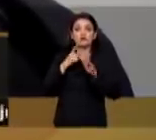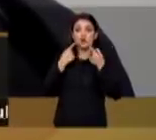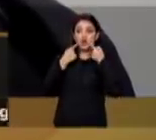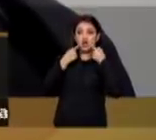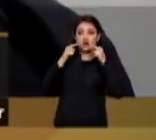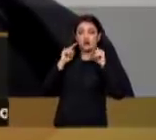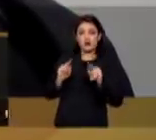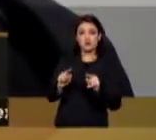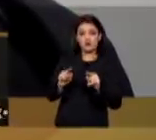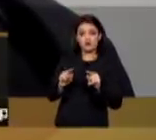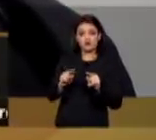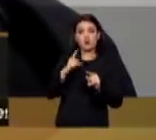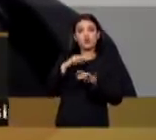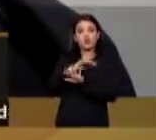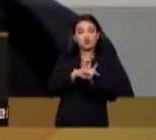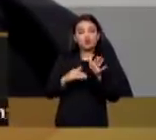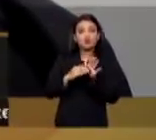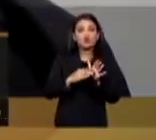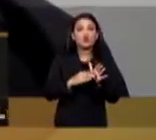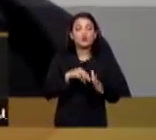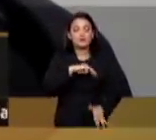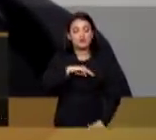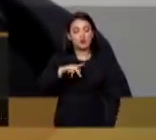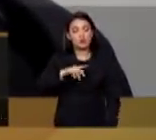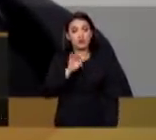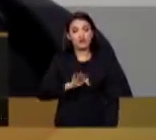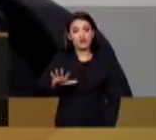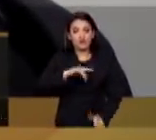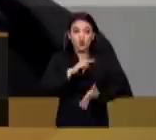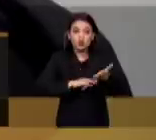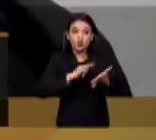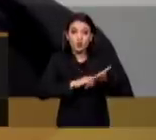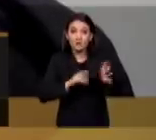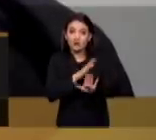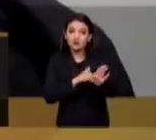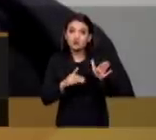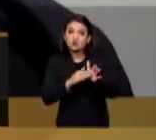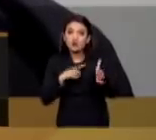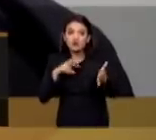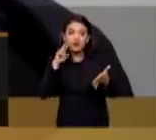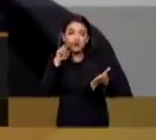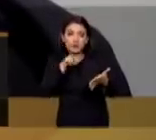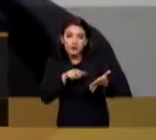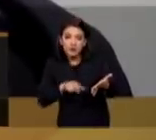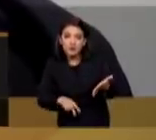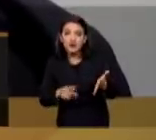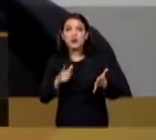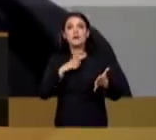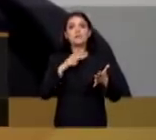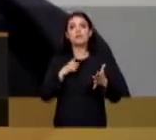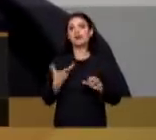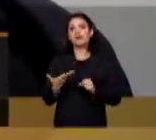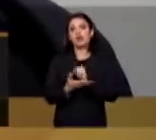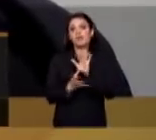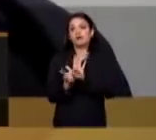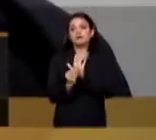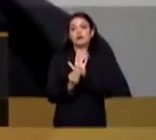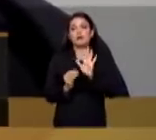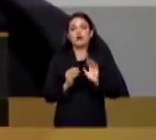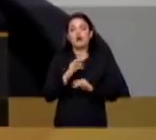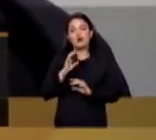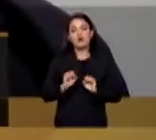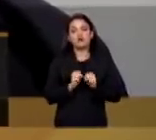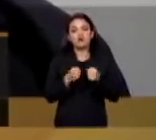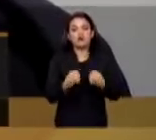toda a documentação utilizada pelo Ministério Público Federal para embasar a acusação e que está expressamente referida na denúncia, em